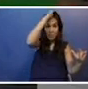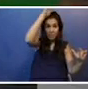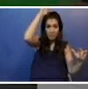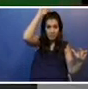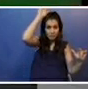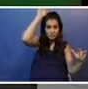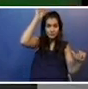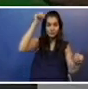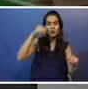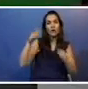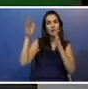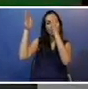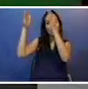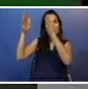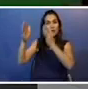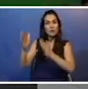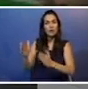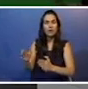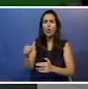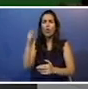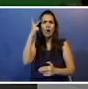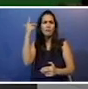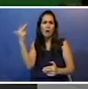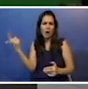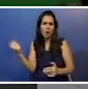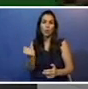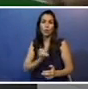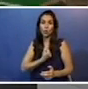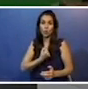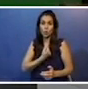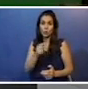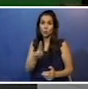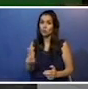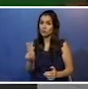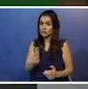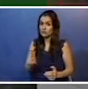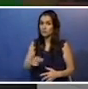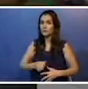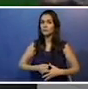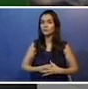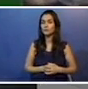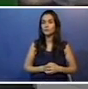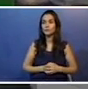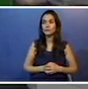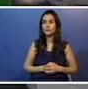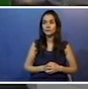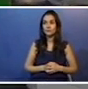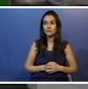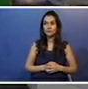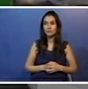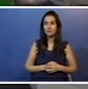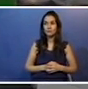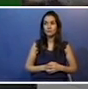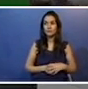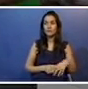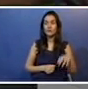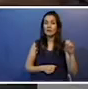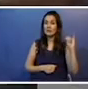e aqui numeração decimal, que é a que nós utilizamos. Então, olha lá.